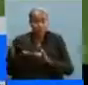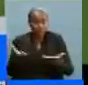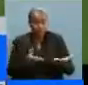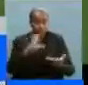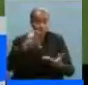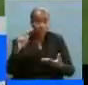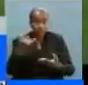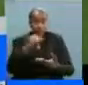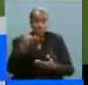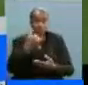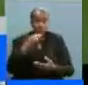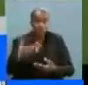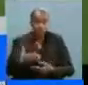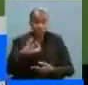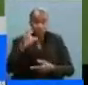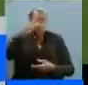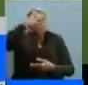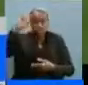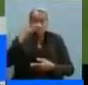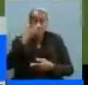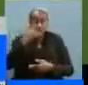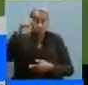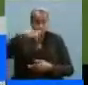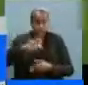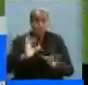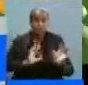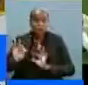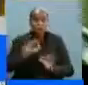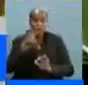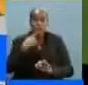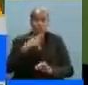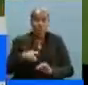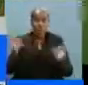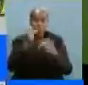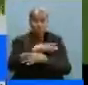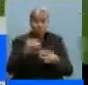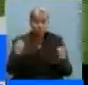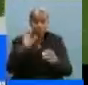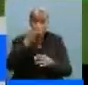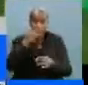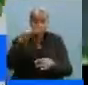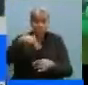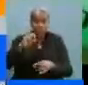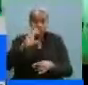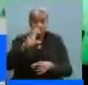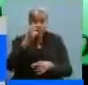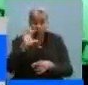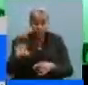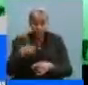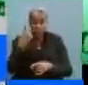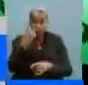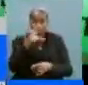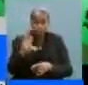2021 o egito e áfrica do sul que já organizou por duas vezes o campeonato africano das nações é o único país africano